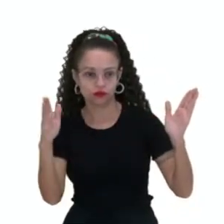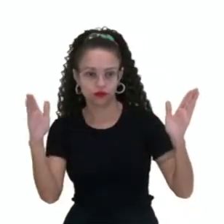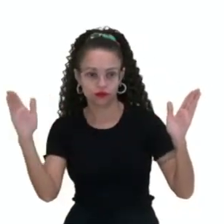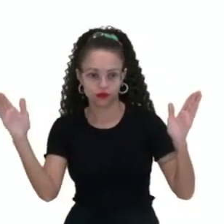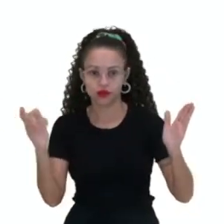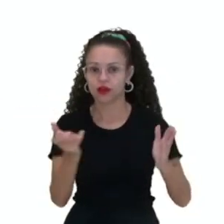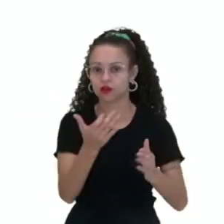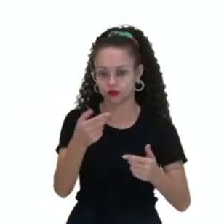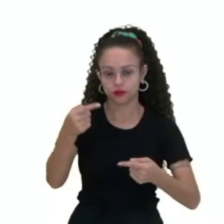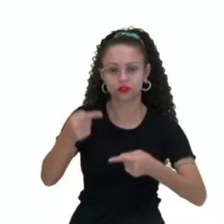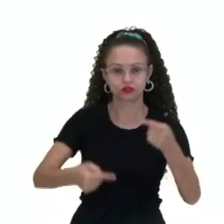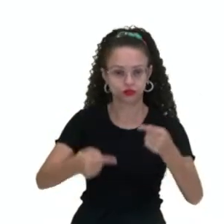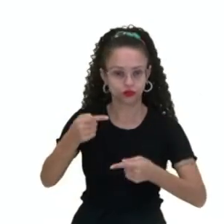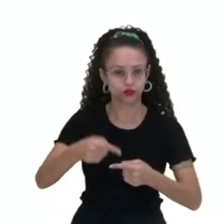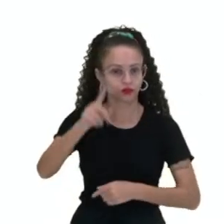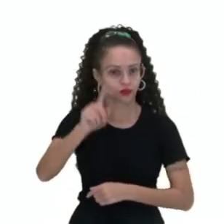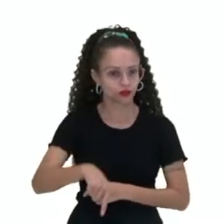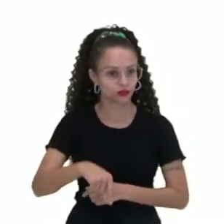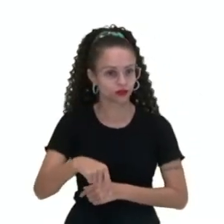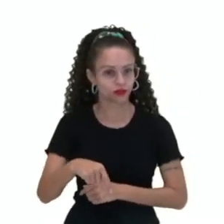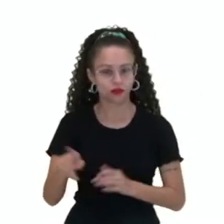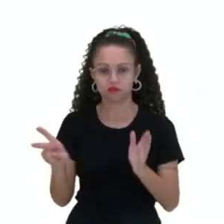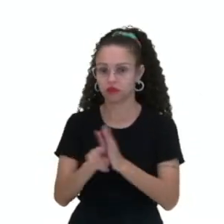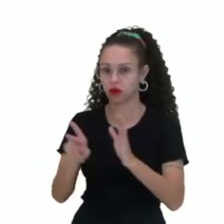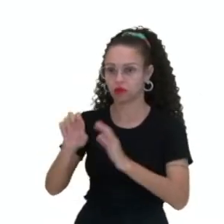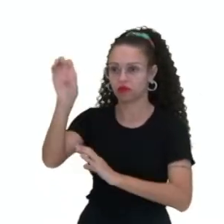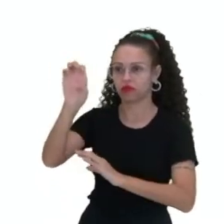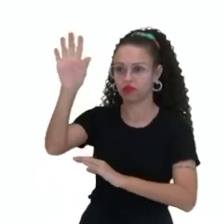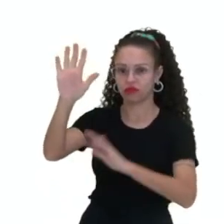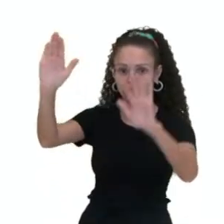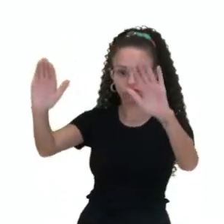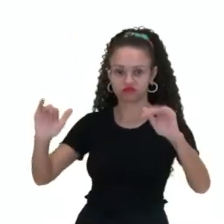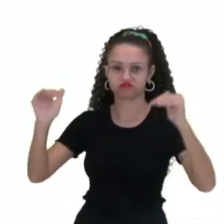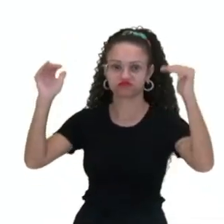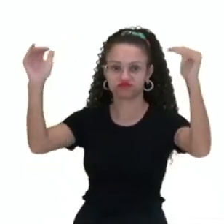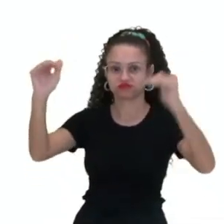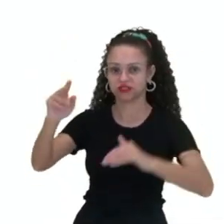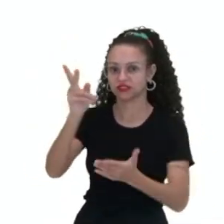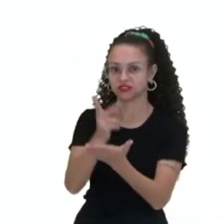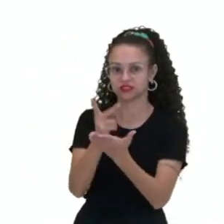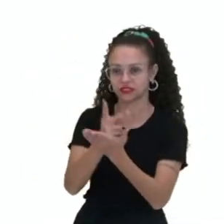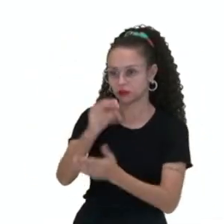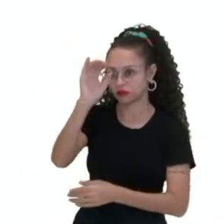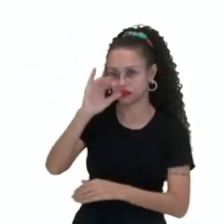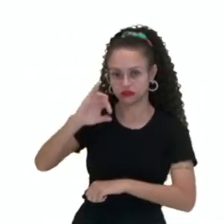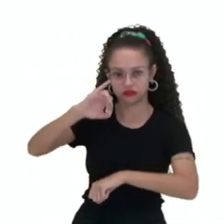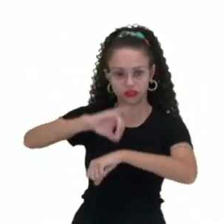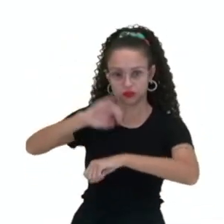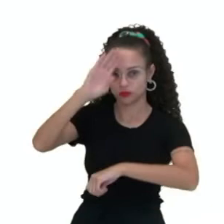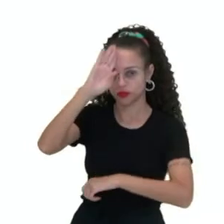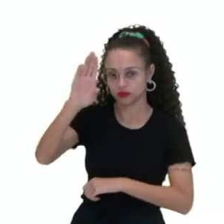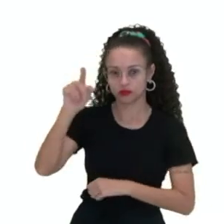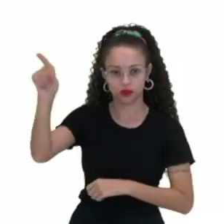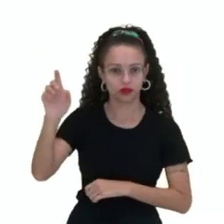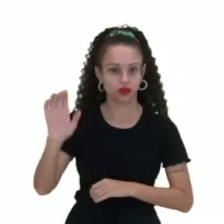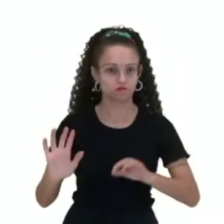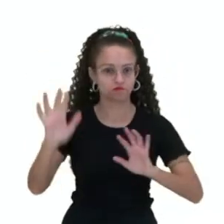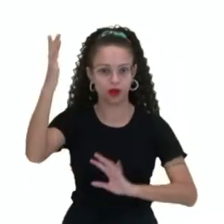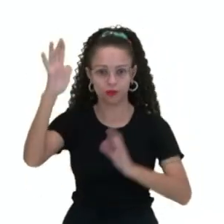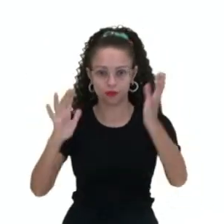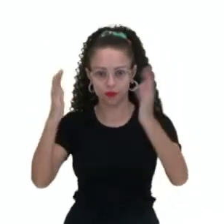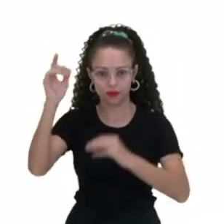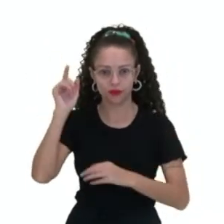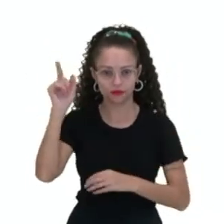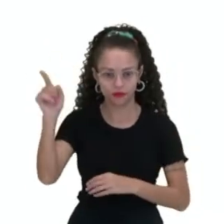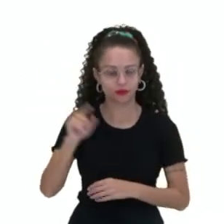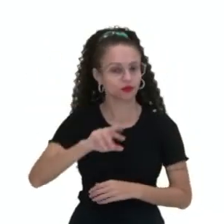algumas discussões que chamam ela de um eurocentrismo, colocando a Europa como o centro do mundo, como os principais acontecimentos.